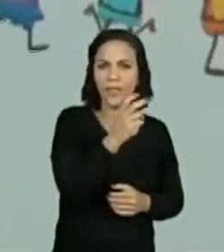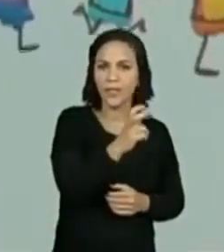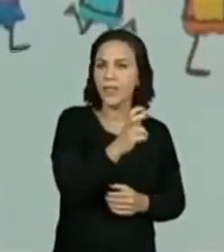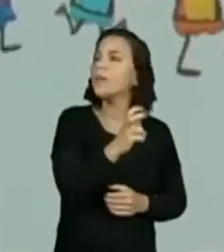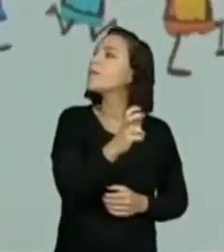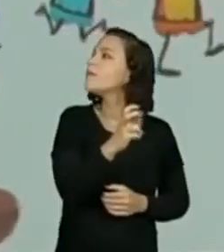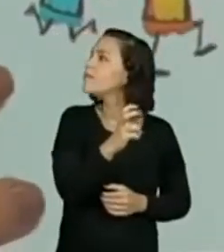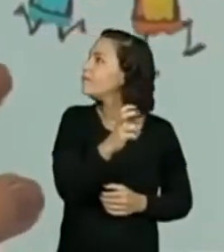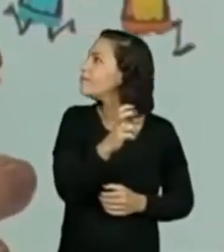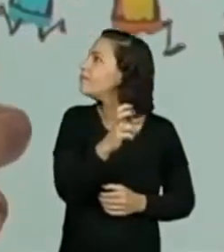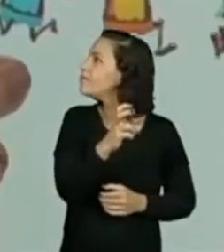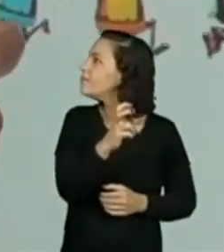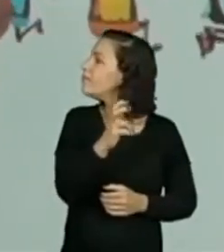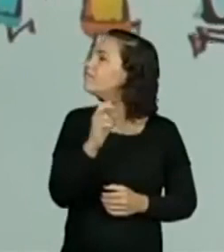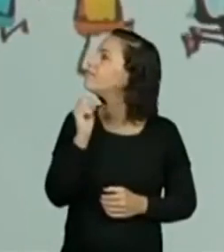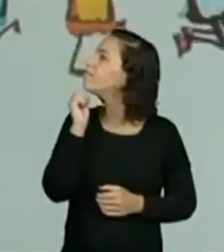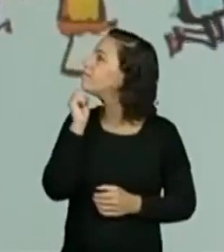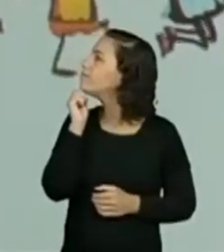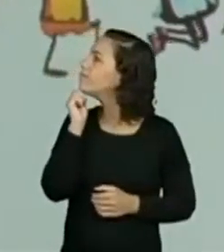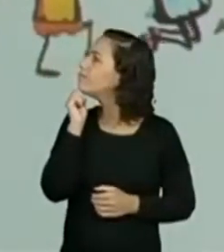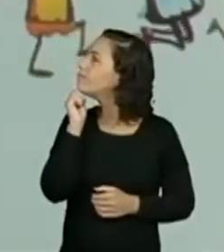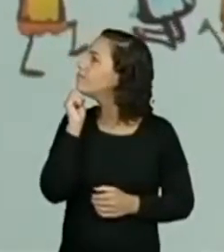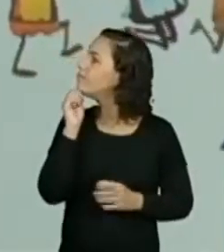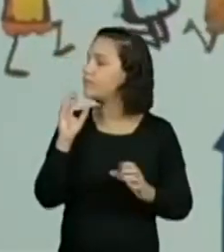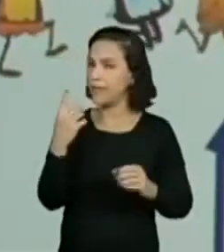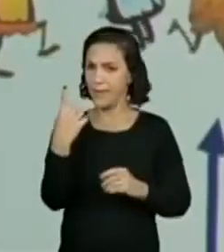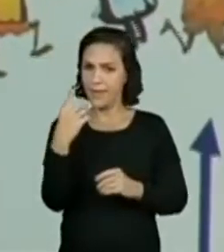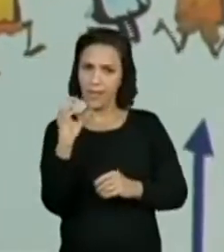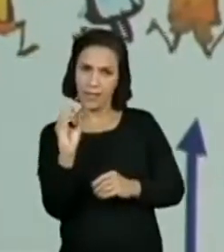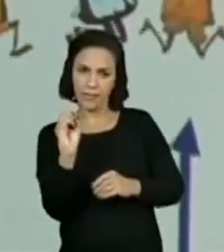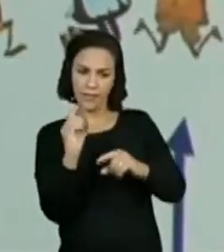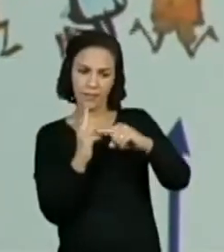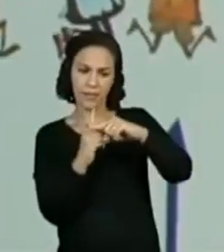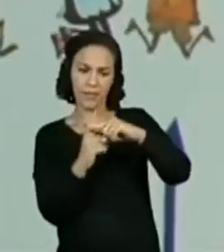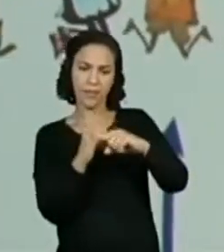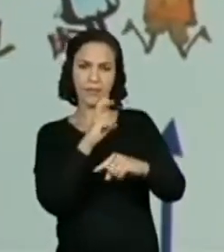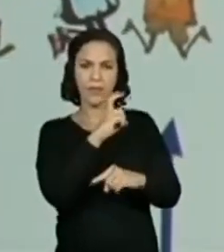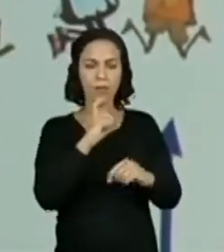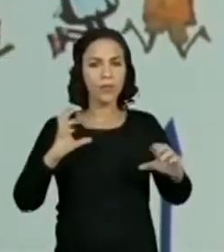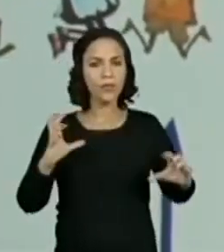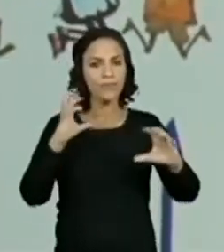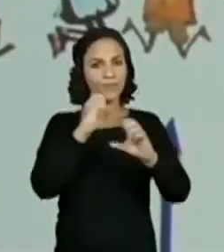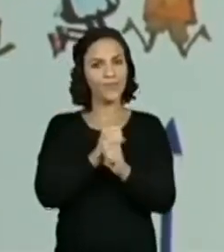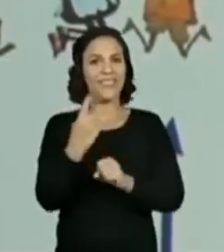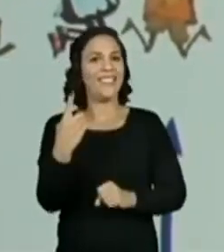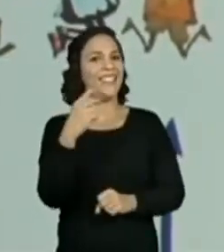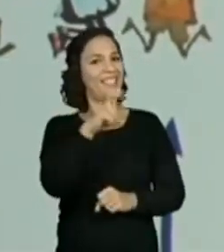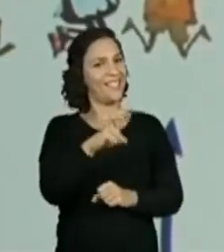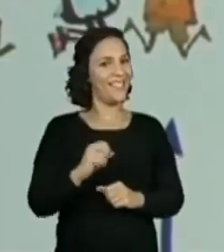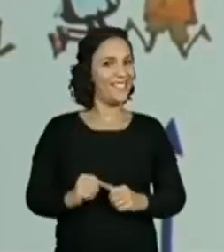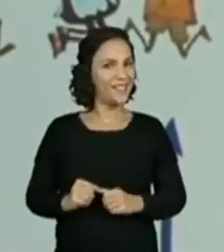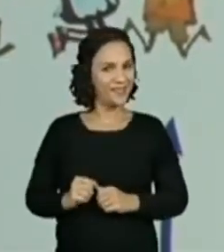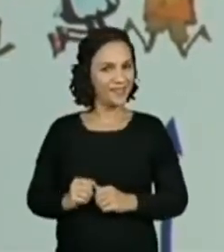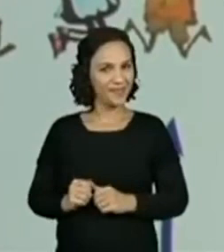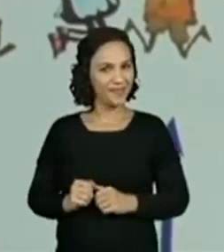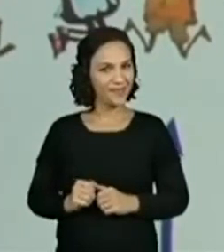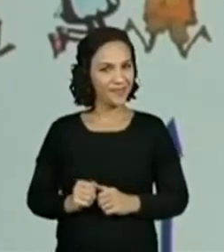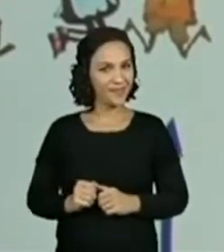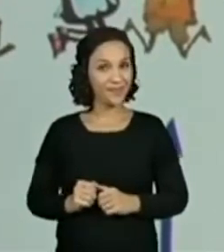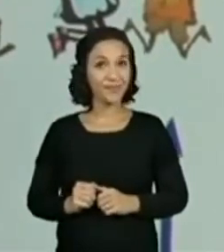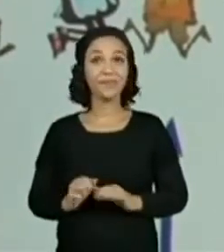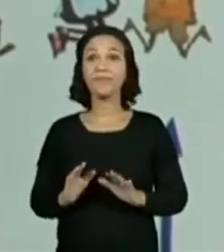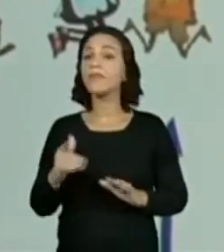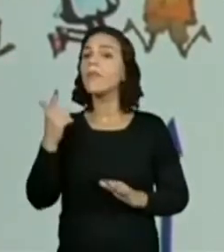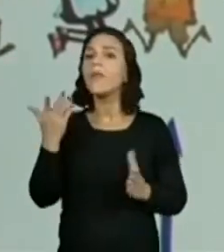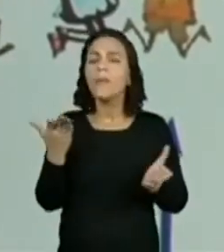5. E aí, pessoal, 10 mais 5 é igual a? 15. 15.